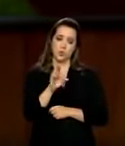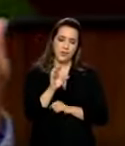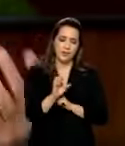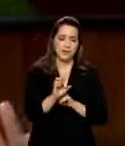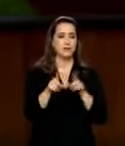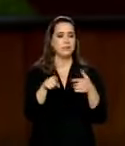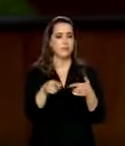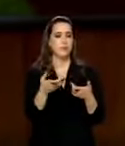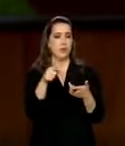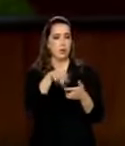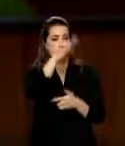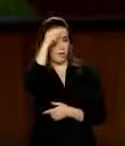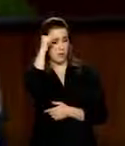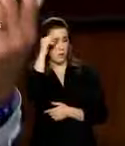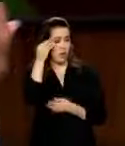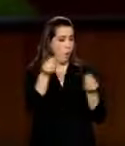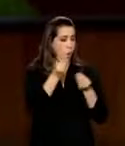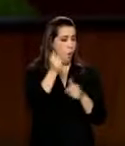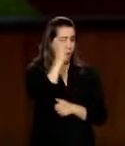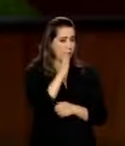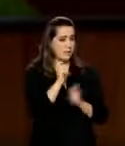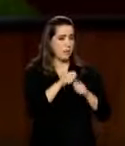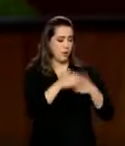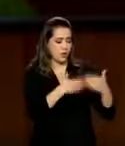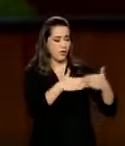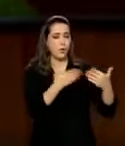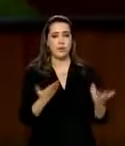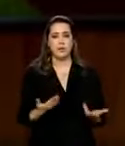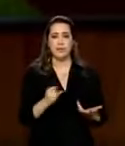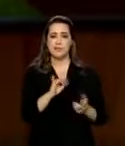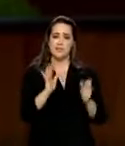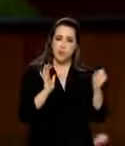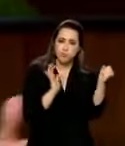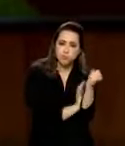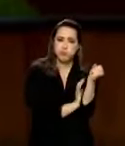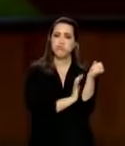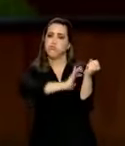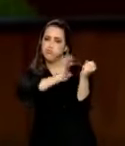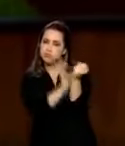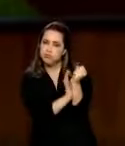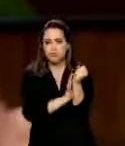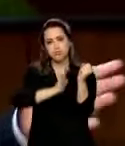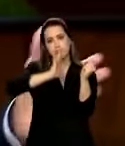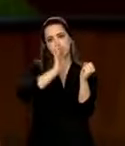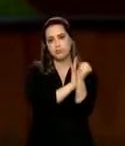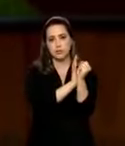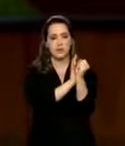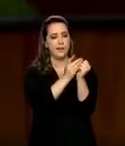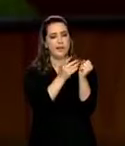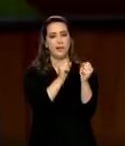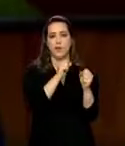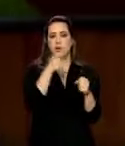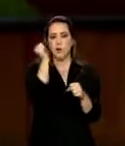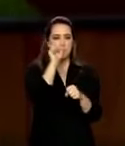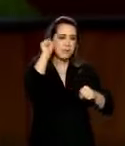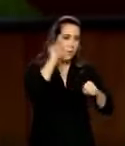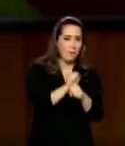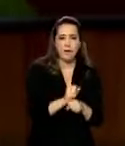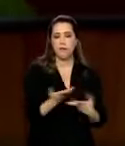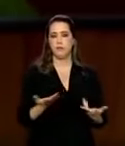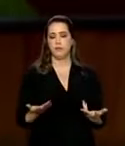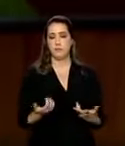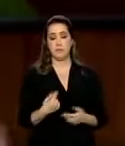com tais medidas, né, que são em todos os setores burocráticas, que não deixam o Brasil para frente? Você pode ver, eu estive em Cancún há